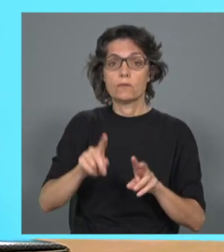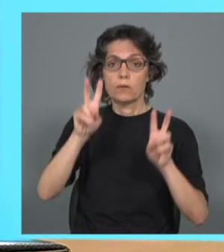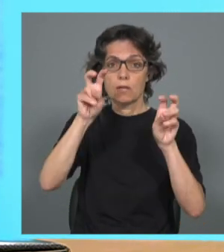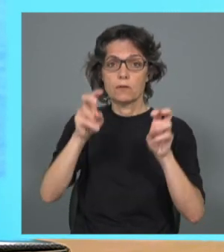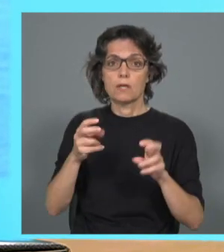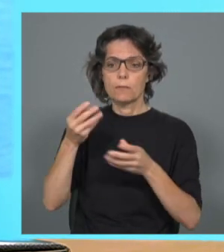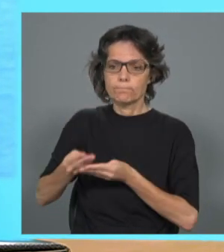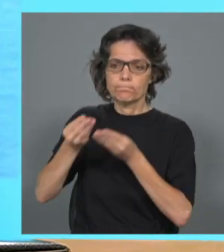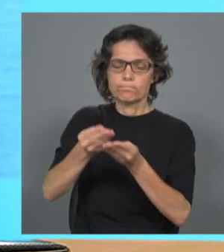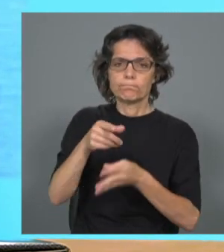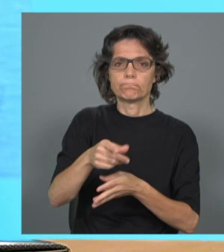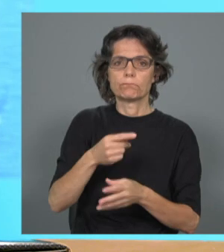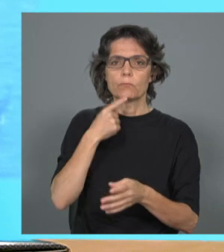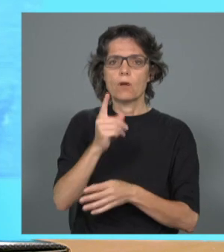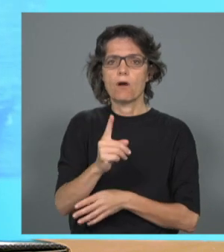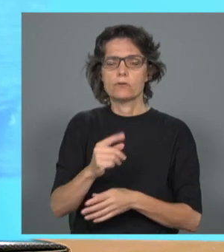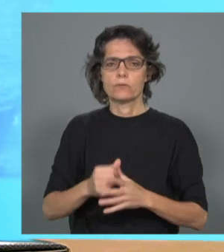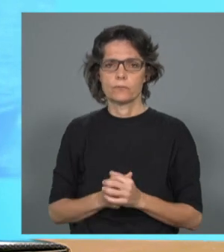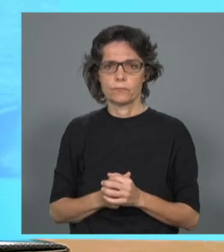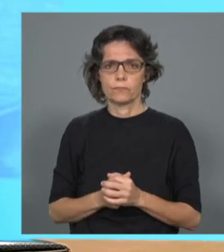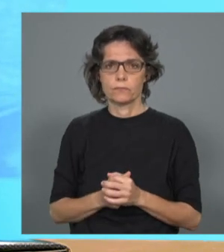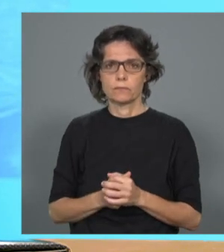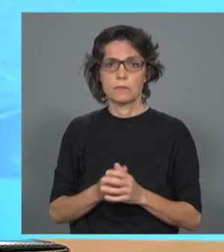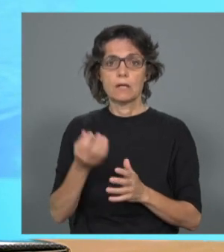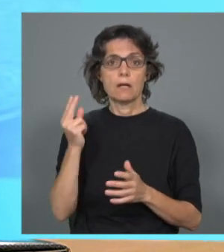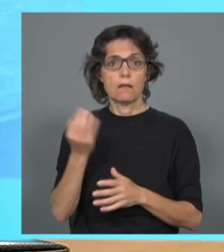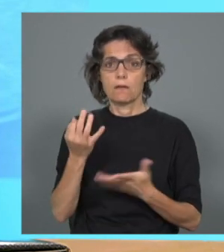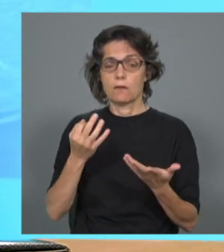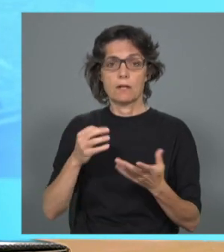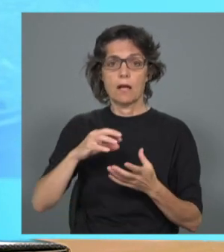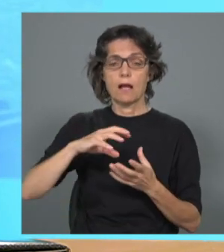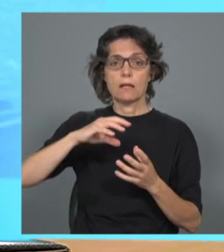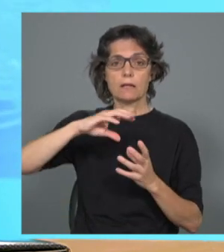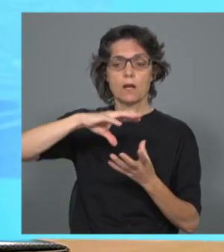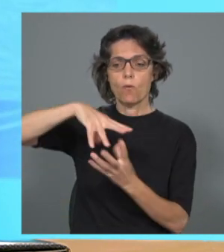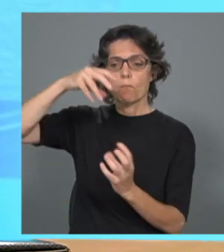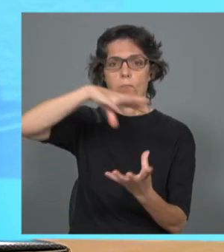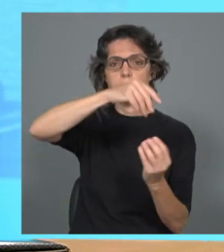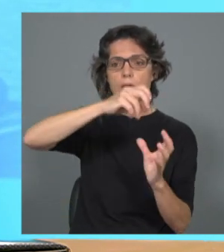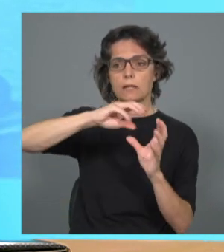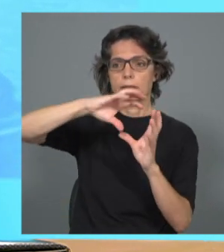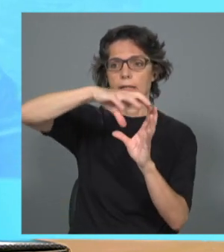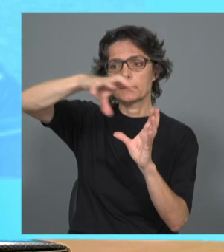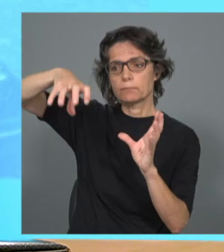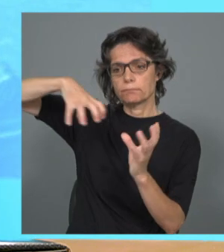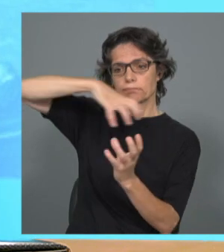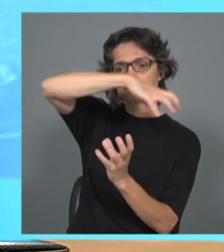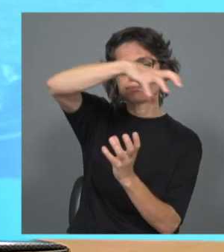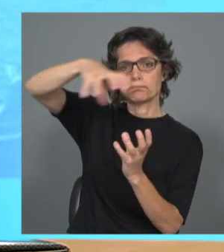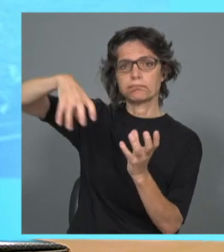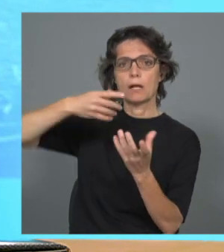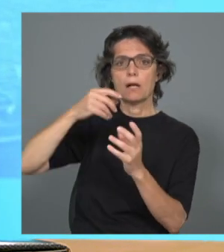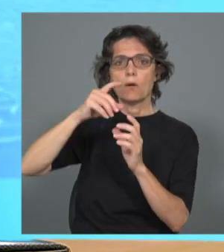tema, para dizer que realmente há muitas galáxias, há muitos planetas, mas a Terra é só